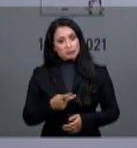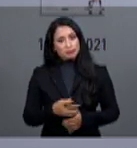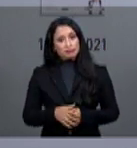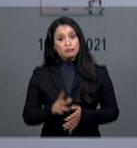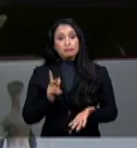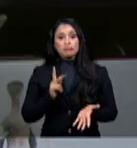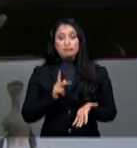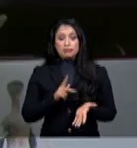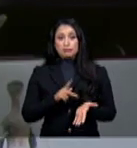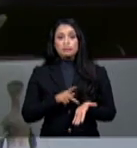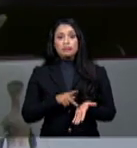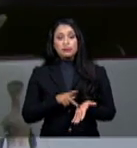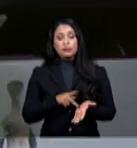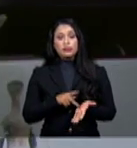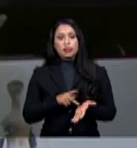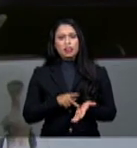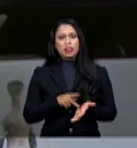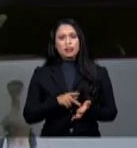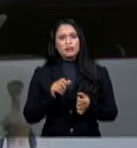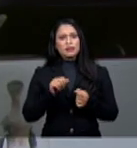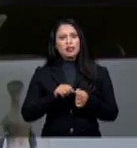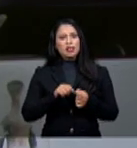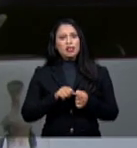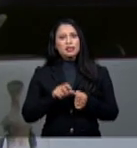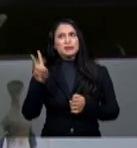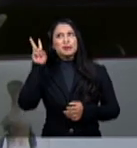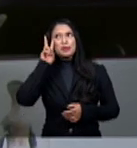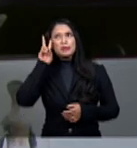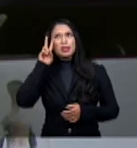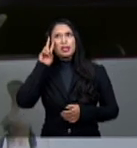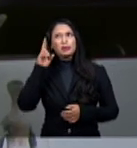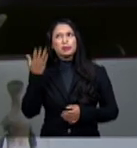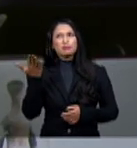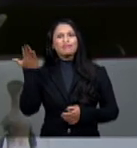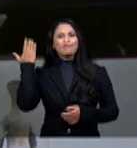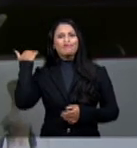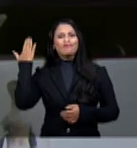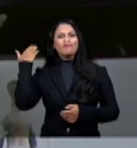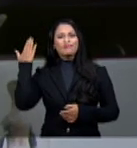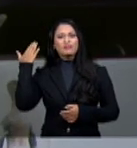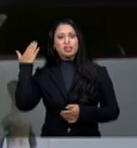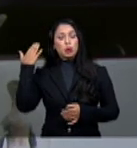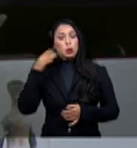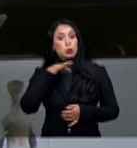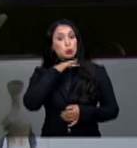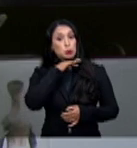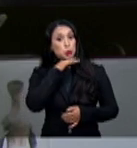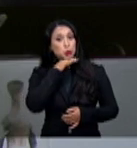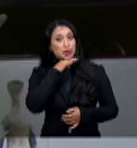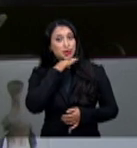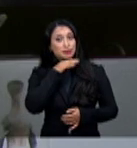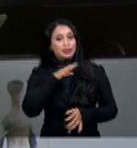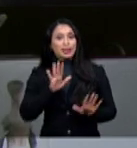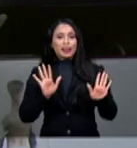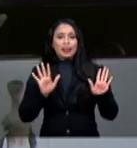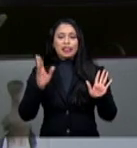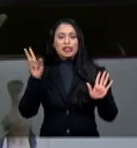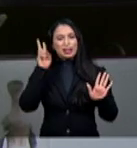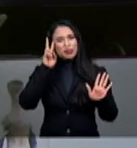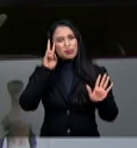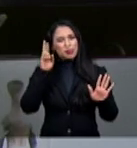verdade, nos trouxe memórias antigas e indesejadas, nos levou para o presente que não